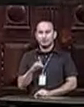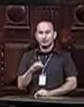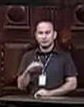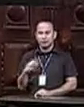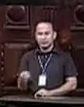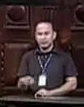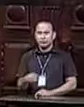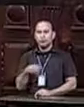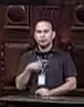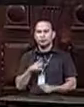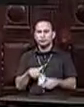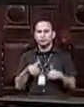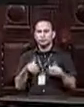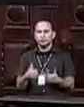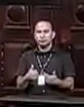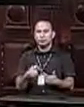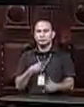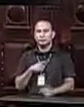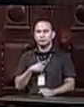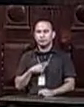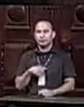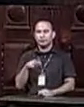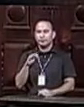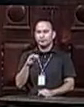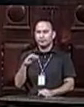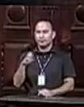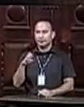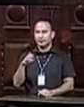fiscais praticados pelos entes federados.